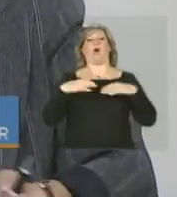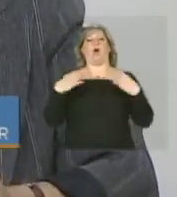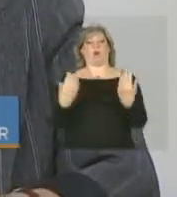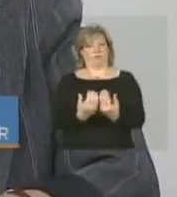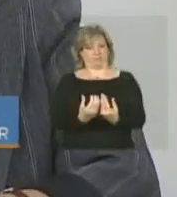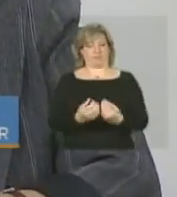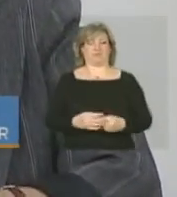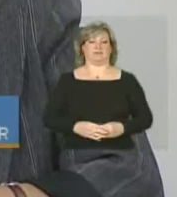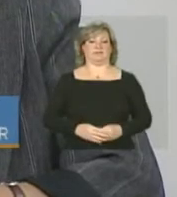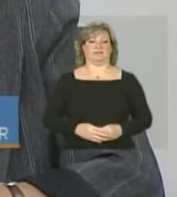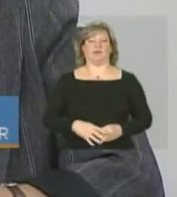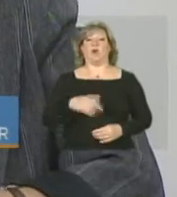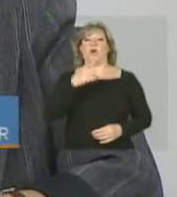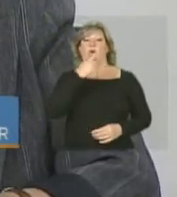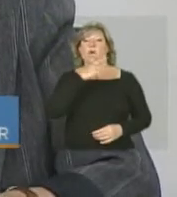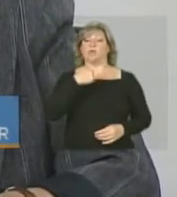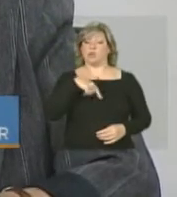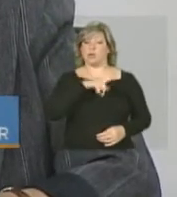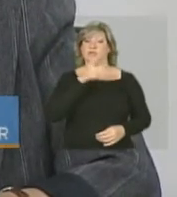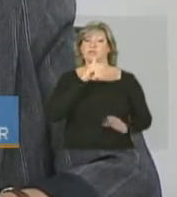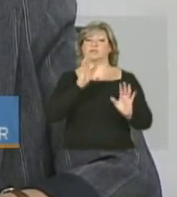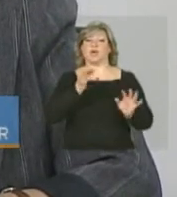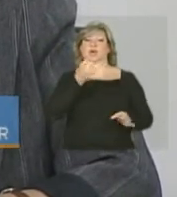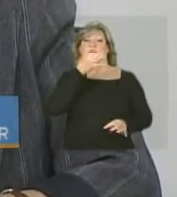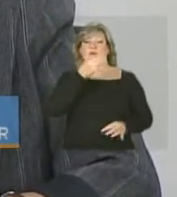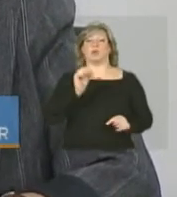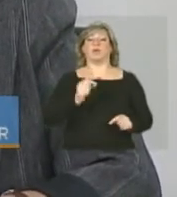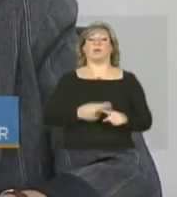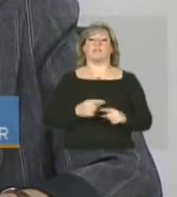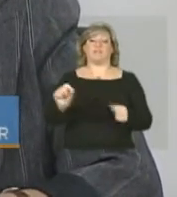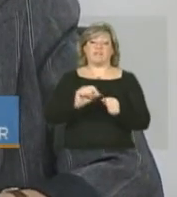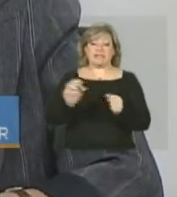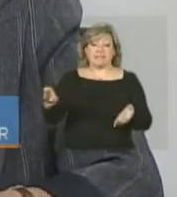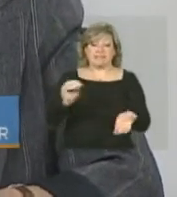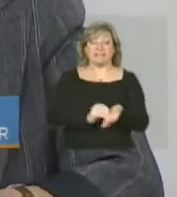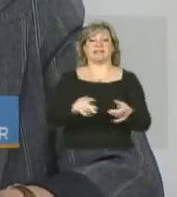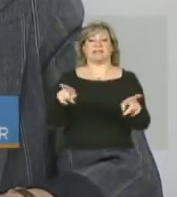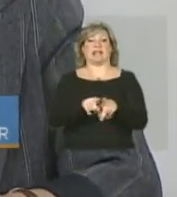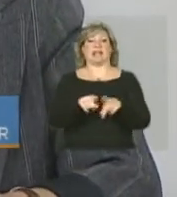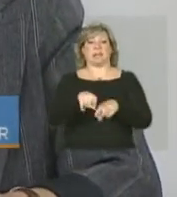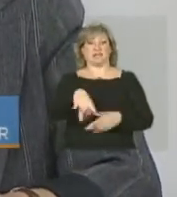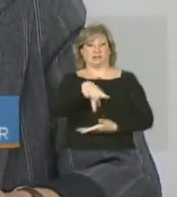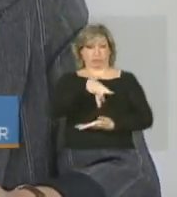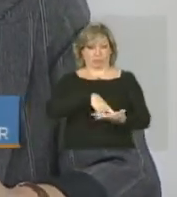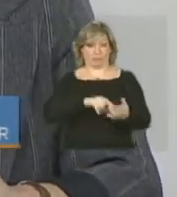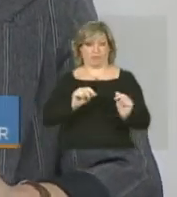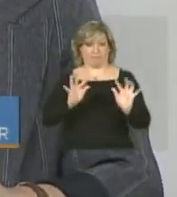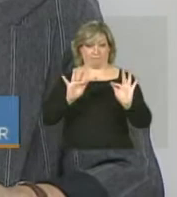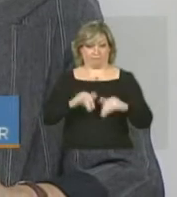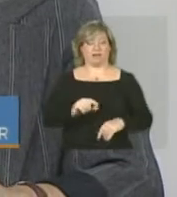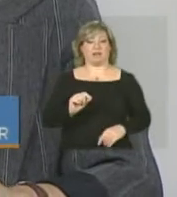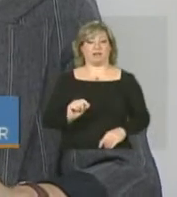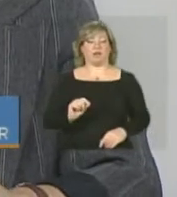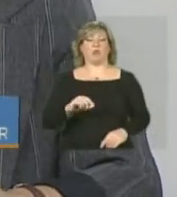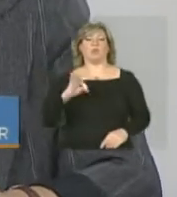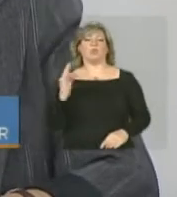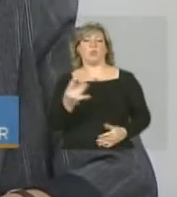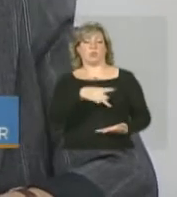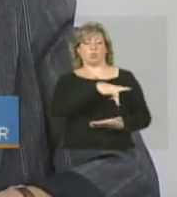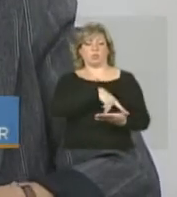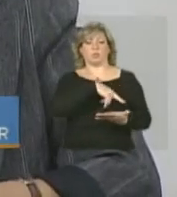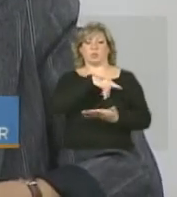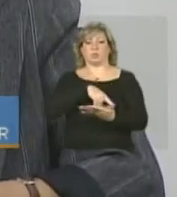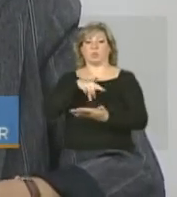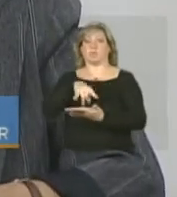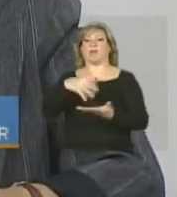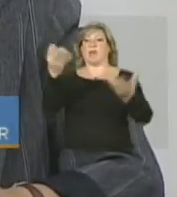Chegamos a sugerir, inclusive, que incluíssemos também nesse documento final os documentos que nós